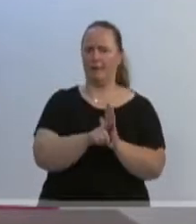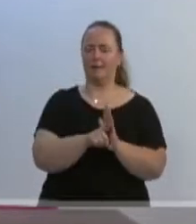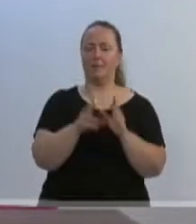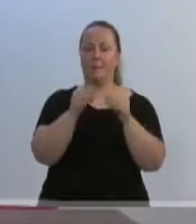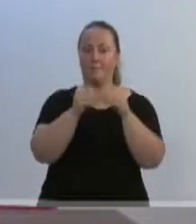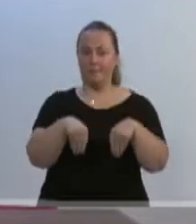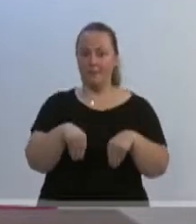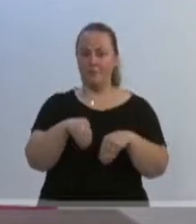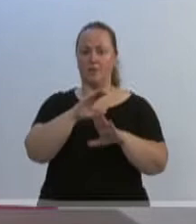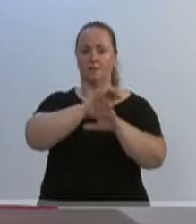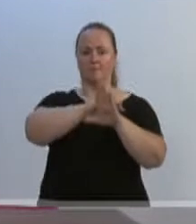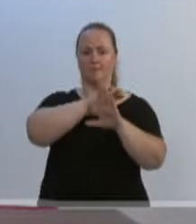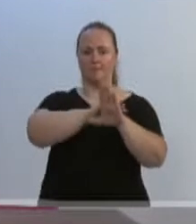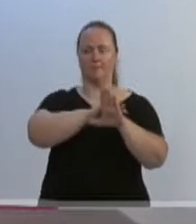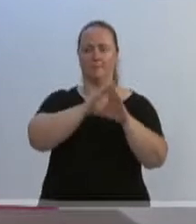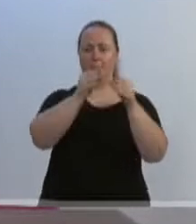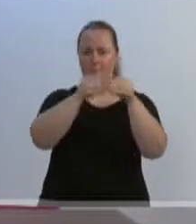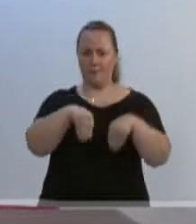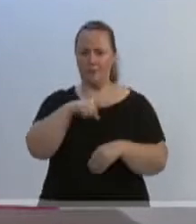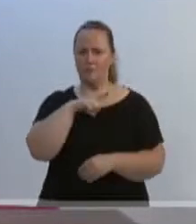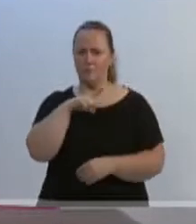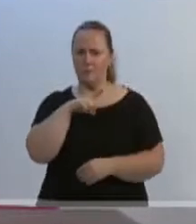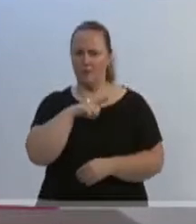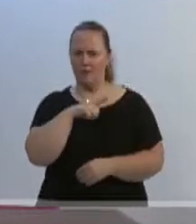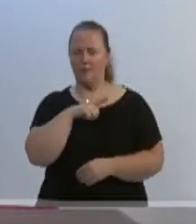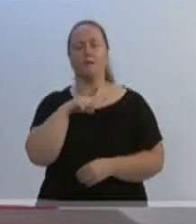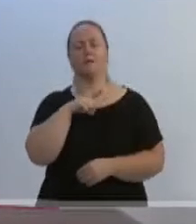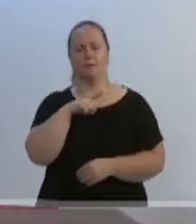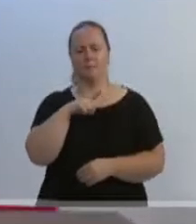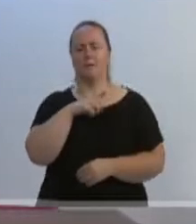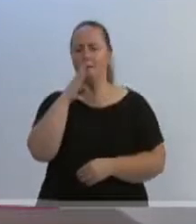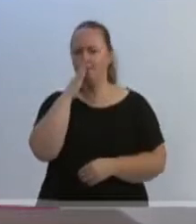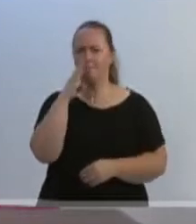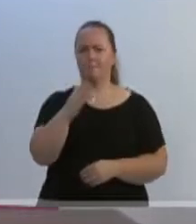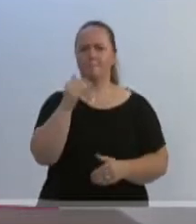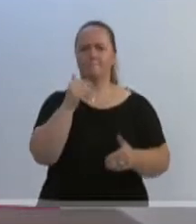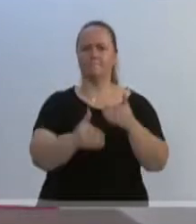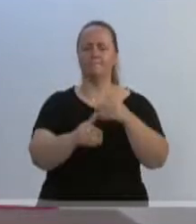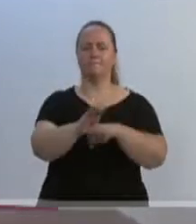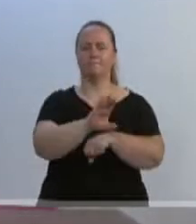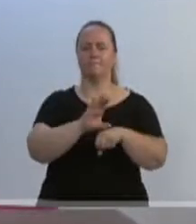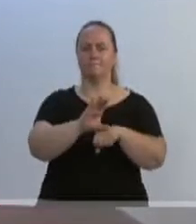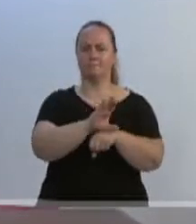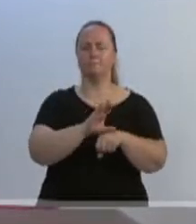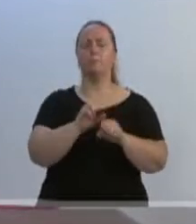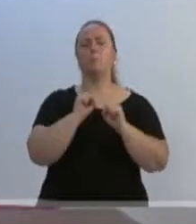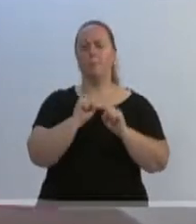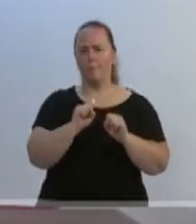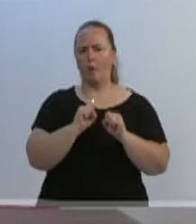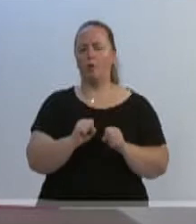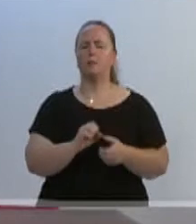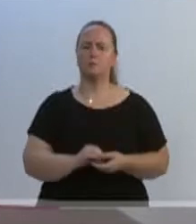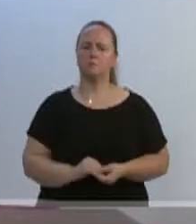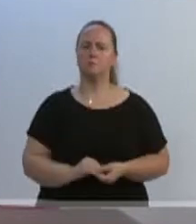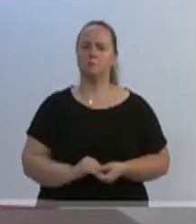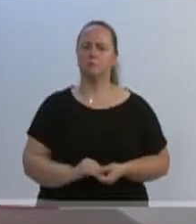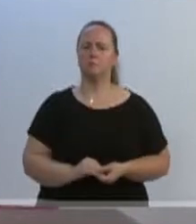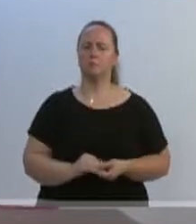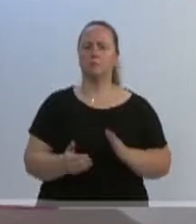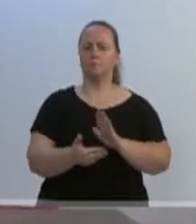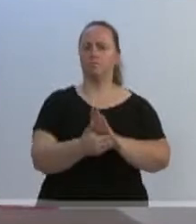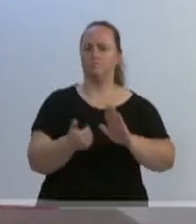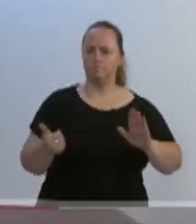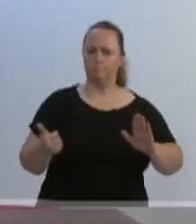à ideologia de gênero, existe ação direta de inconstitucionalidade que ela deve ser impetrada e, deste modo, derrubar